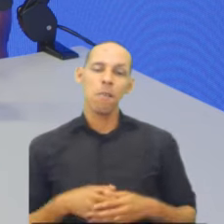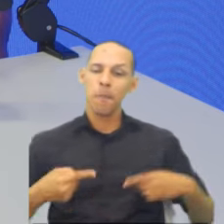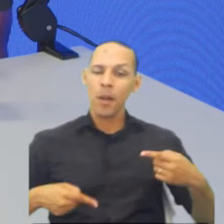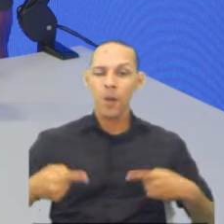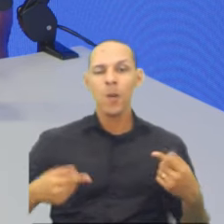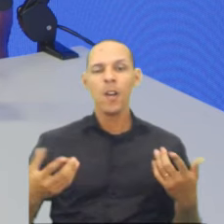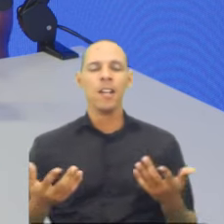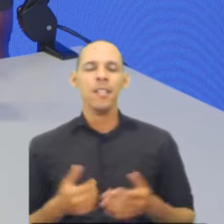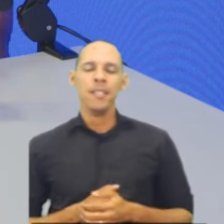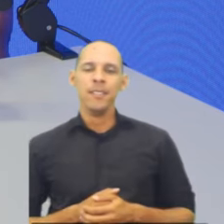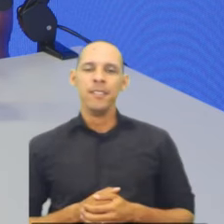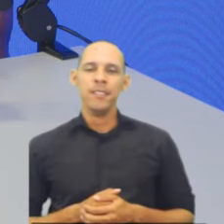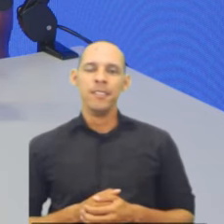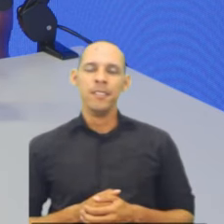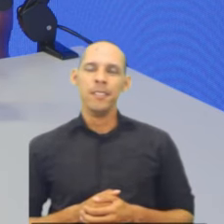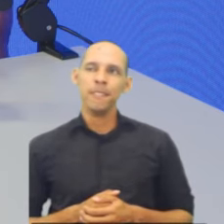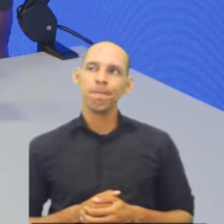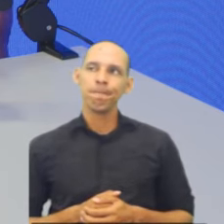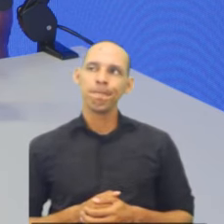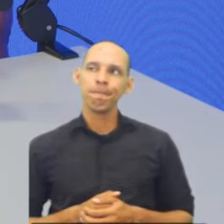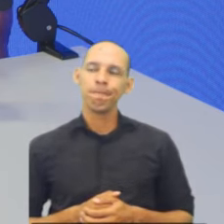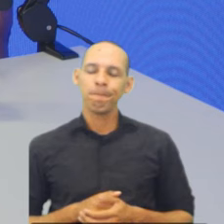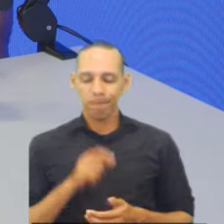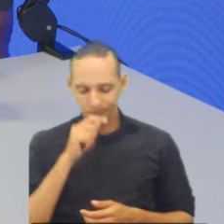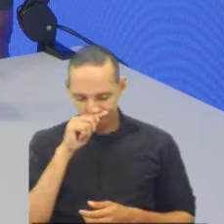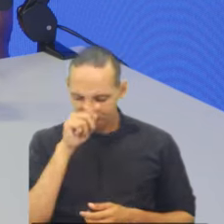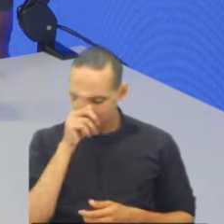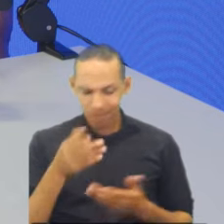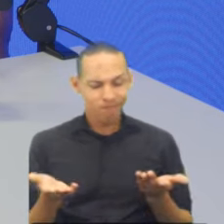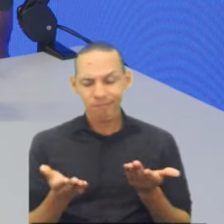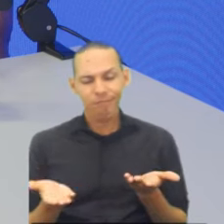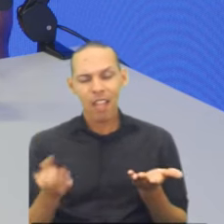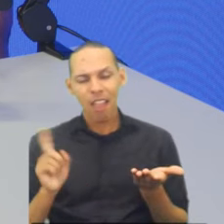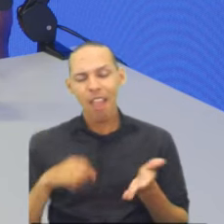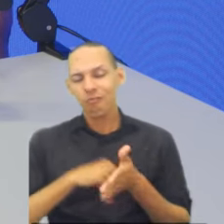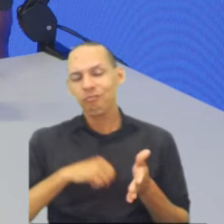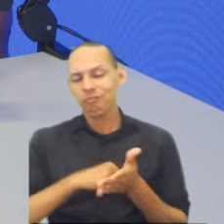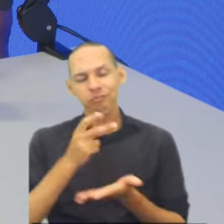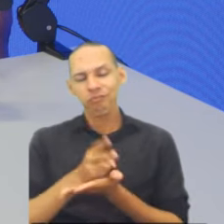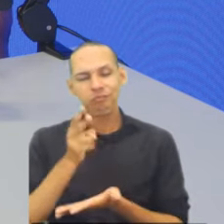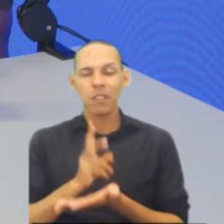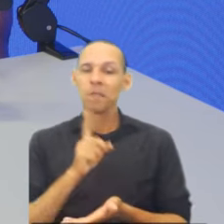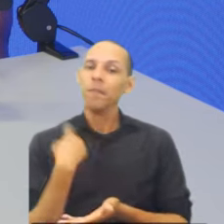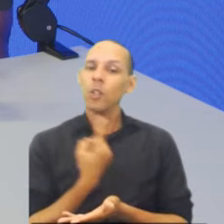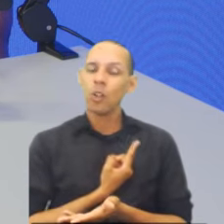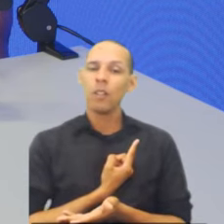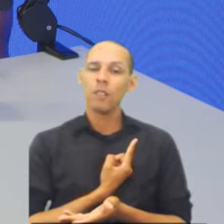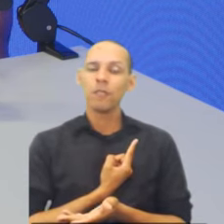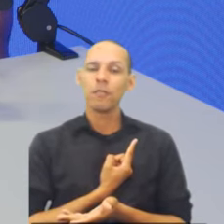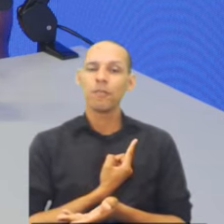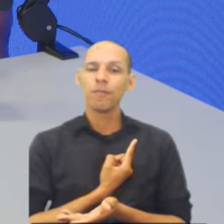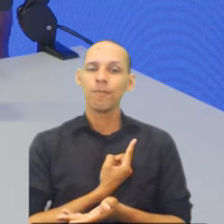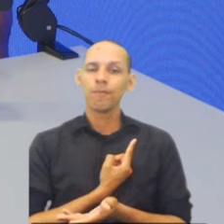eh no meio político eh eh é é isso é uma luta constante e a gente